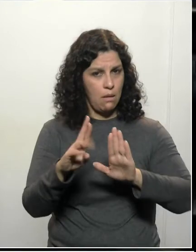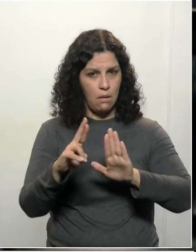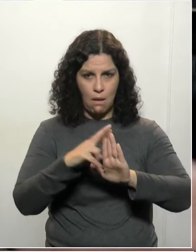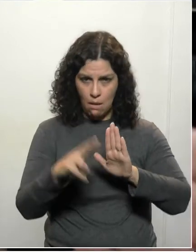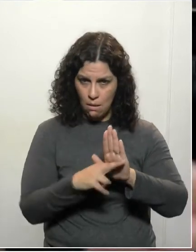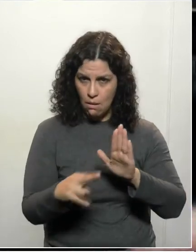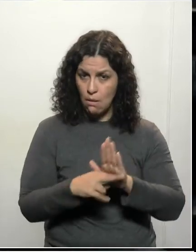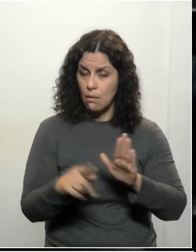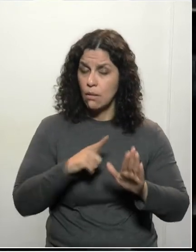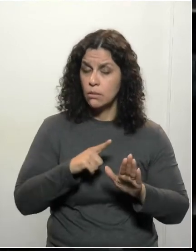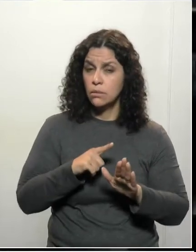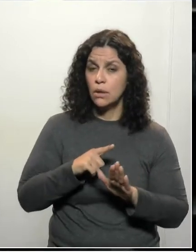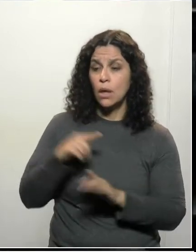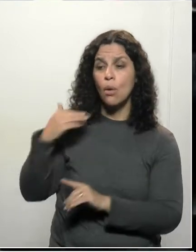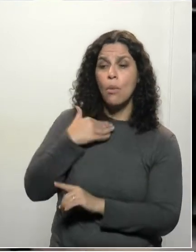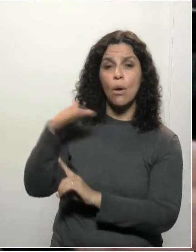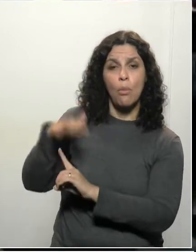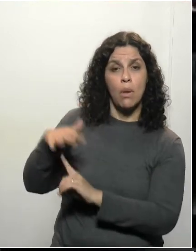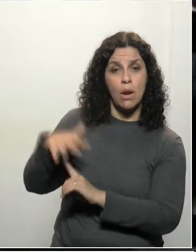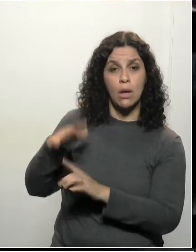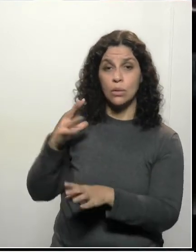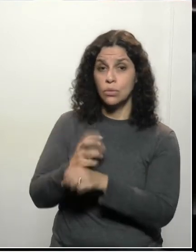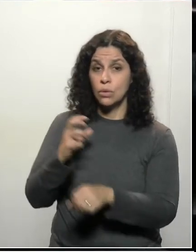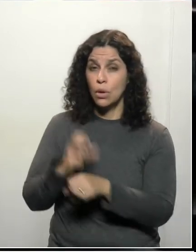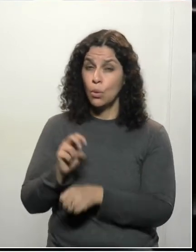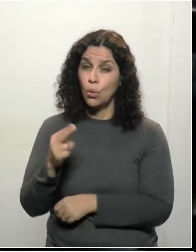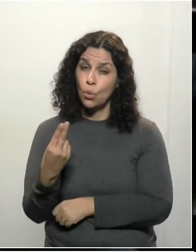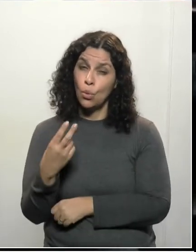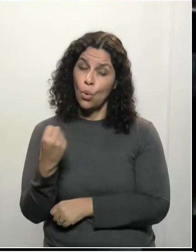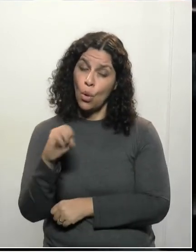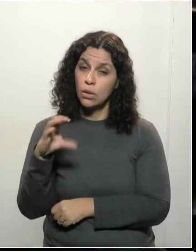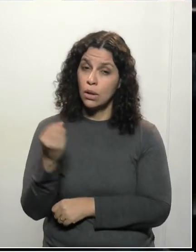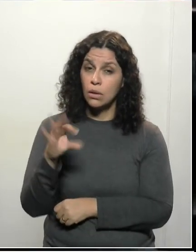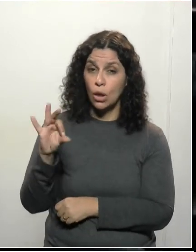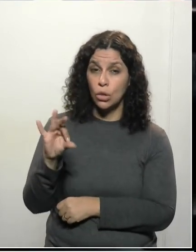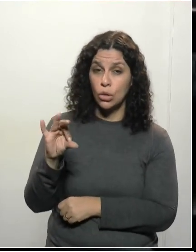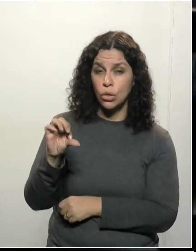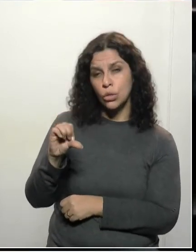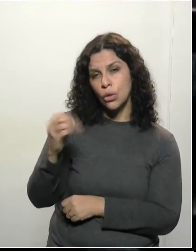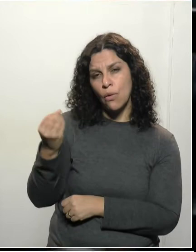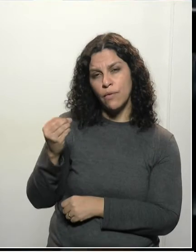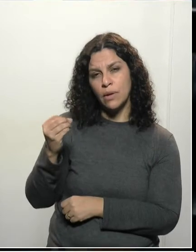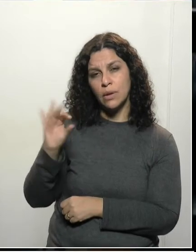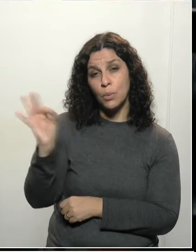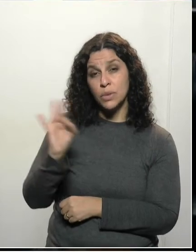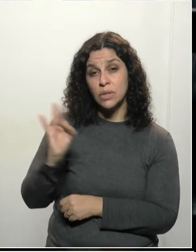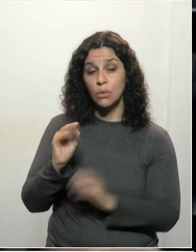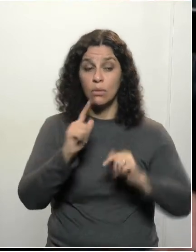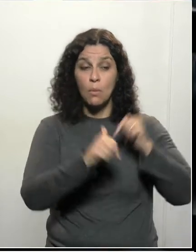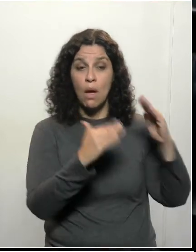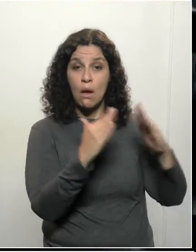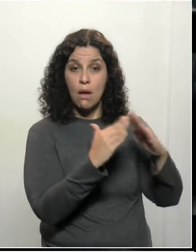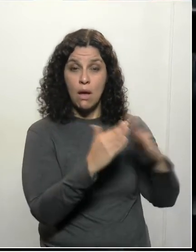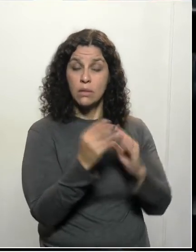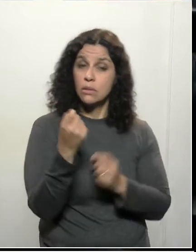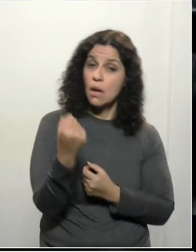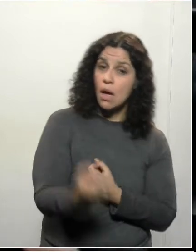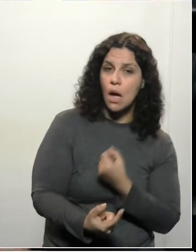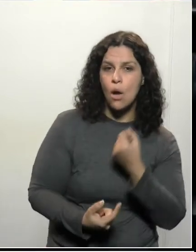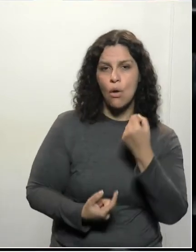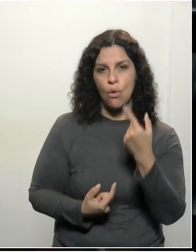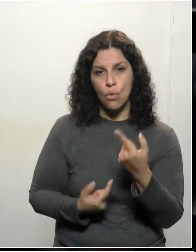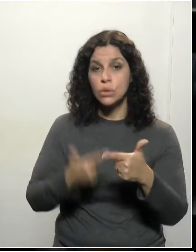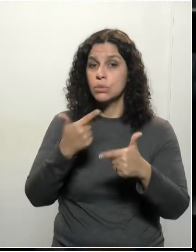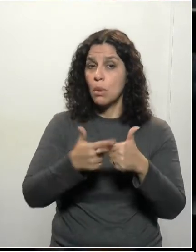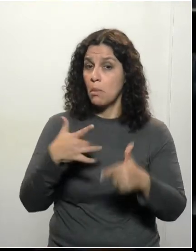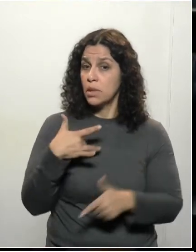entender. A Fomento Paraná tem 80% a 90% dos funcionários que estão trabalhando em home office. Alguns estão com